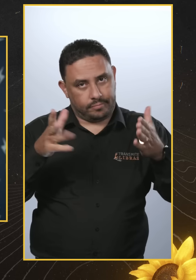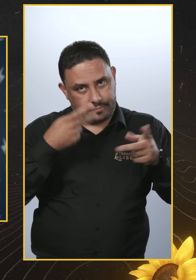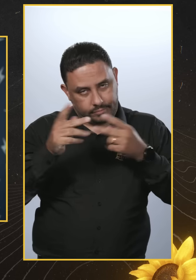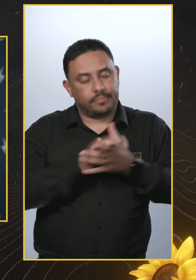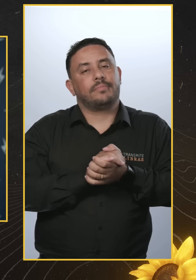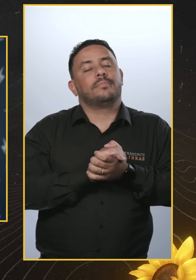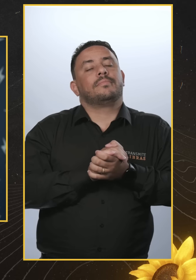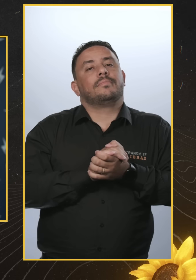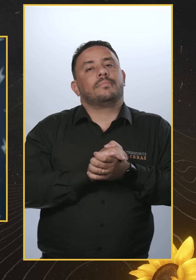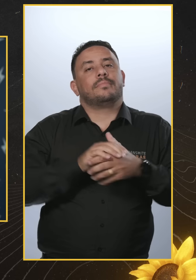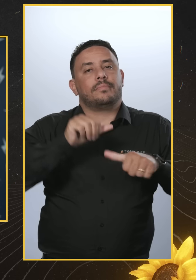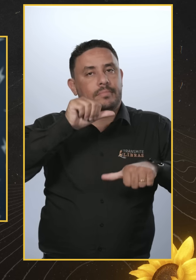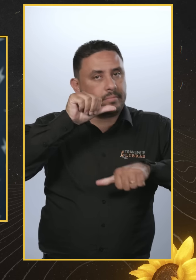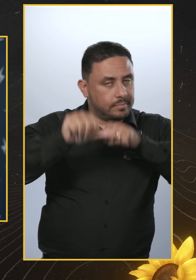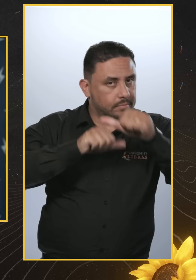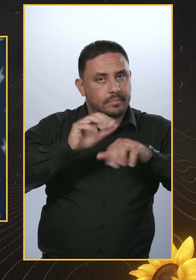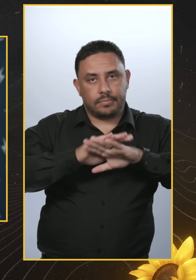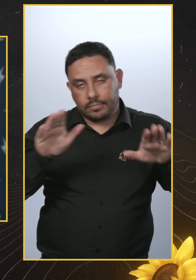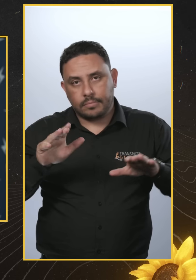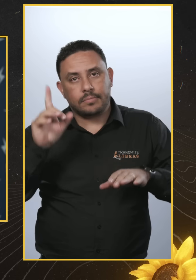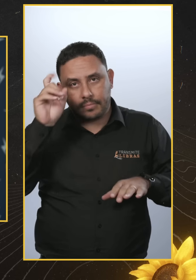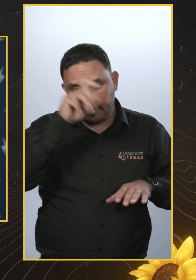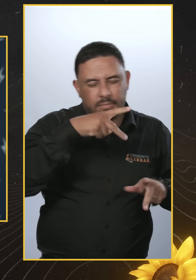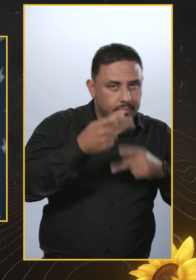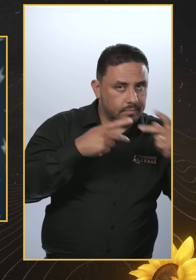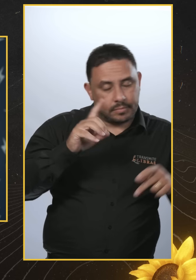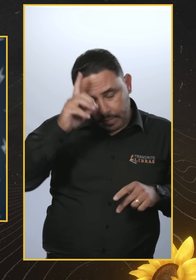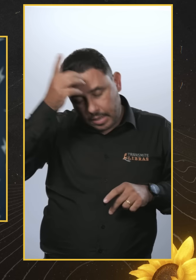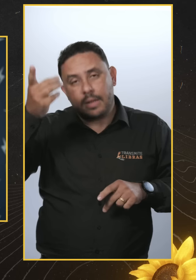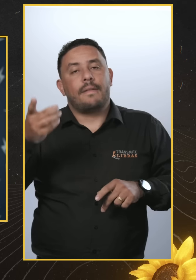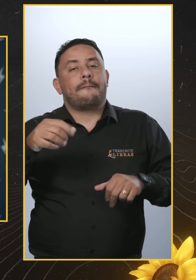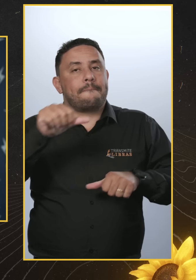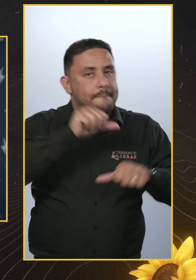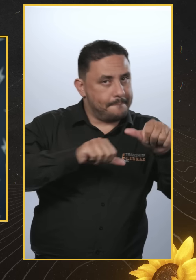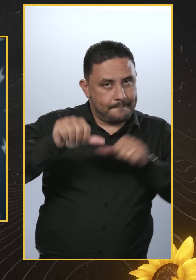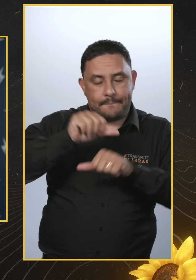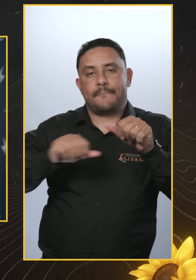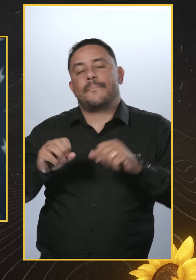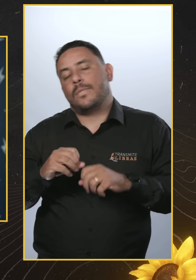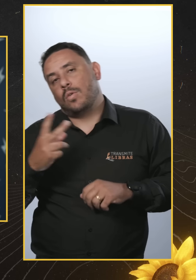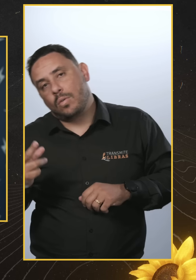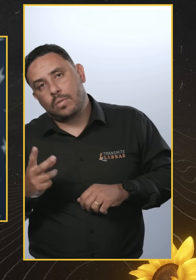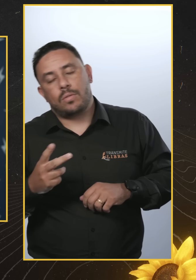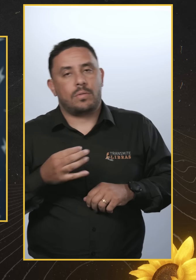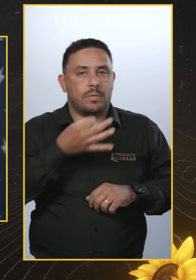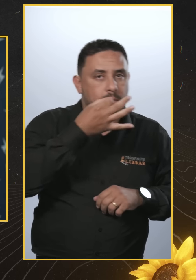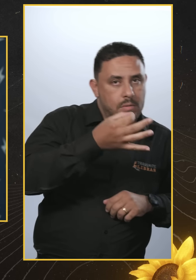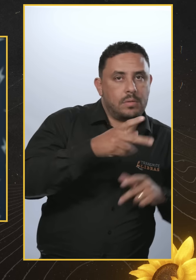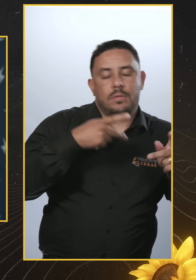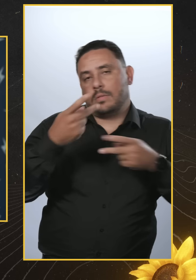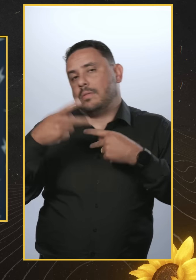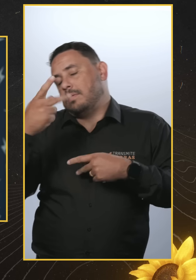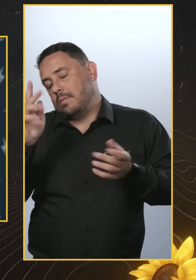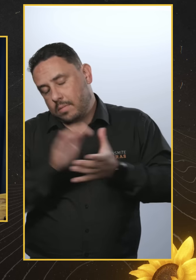a invenção não é assim é difícil alguém falar que vai inventar alguma coisa ele tá transformando algo ou ele tá dando a pitada ou a ênfase dele